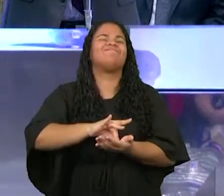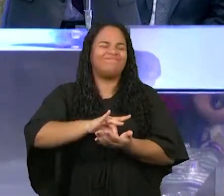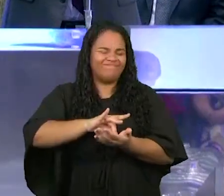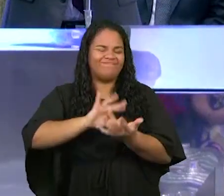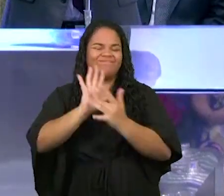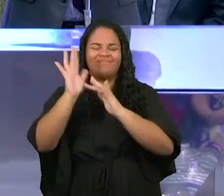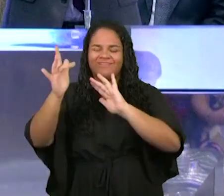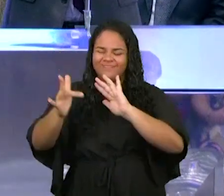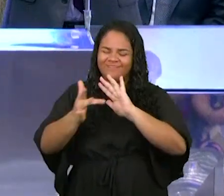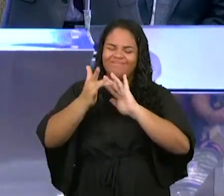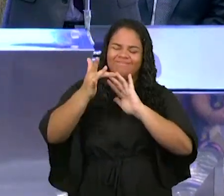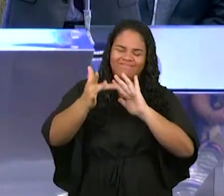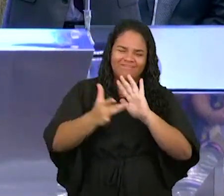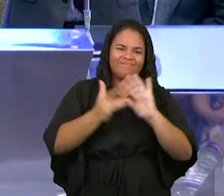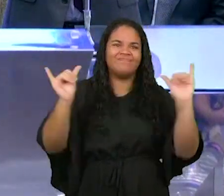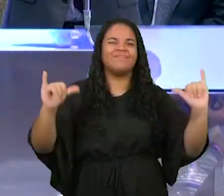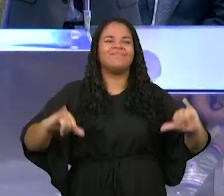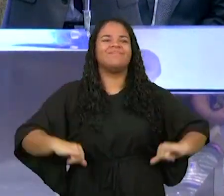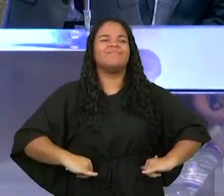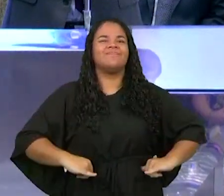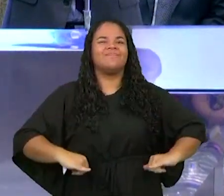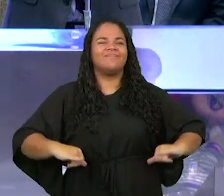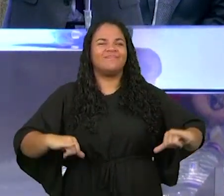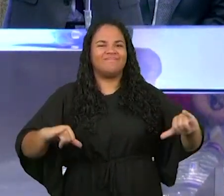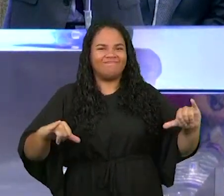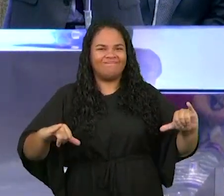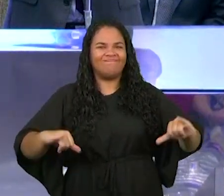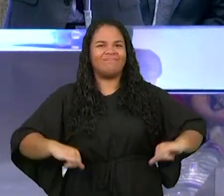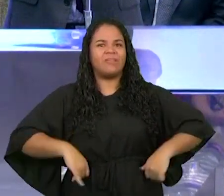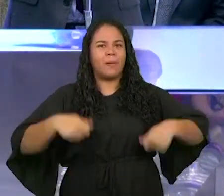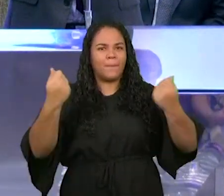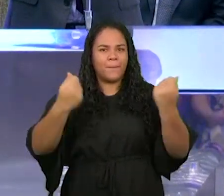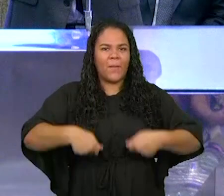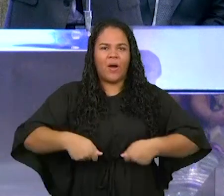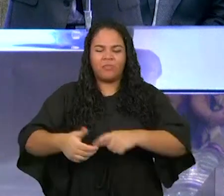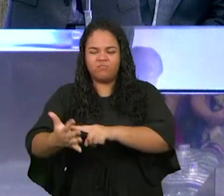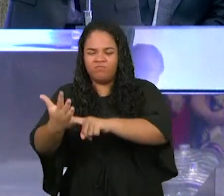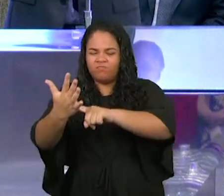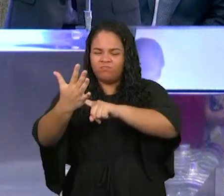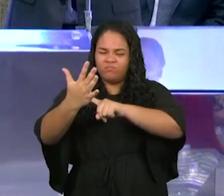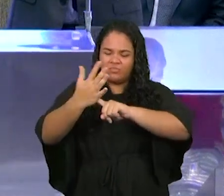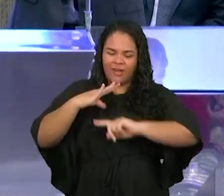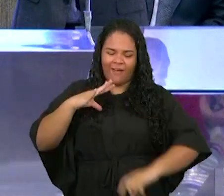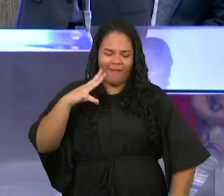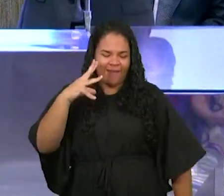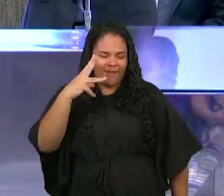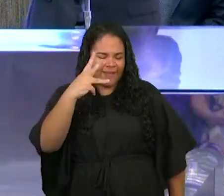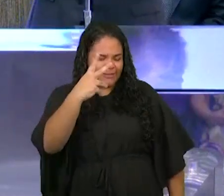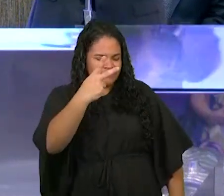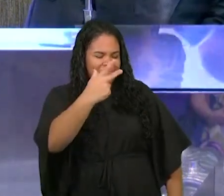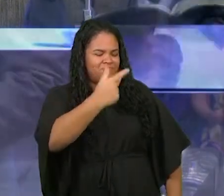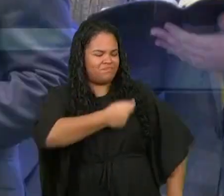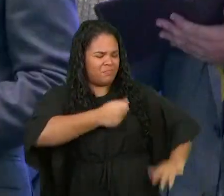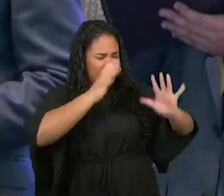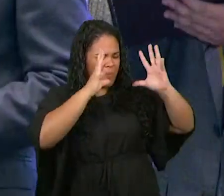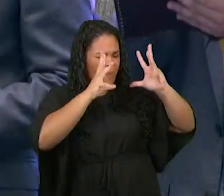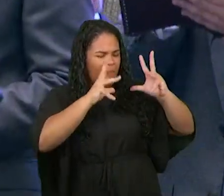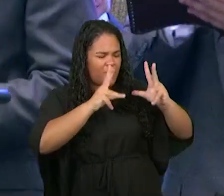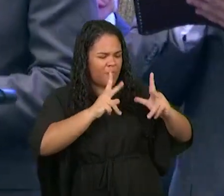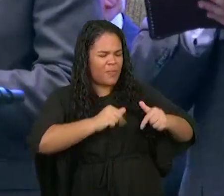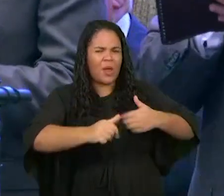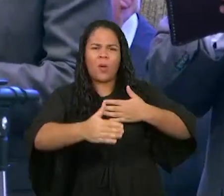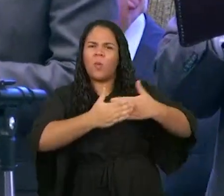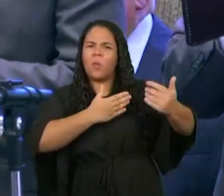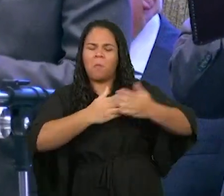amou. Eis nessas chagas pureza para o maior